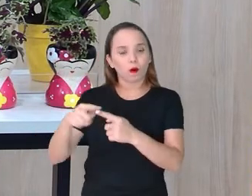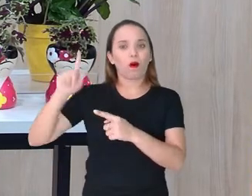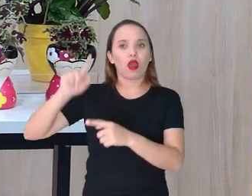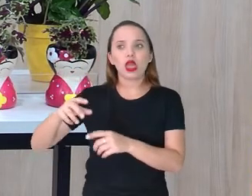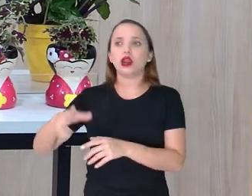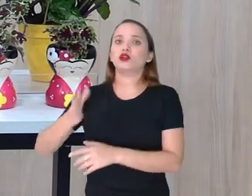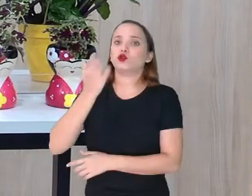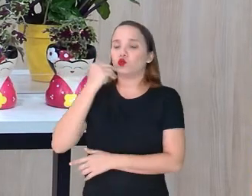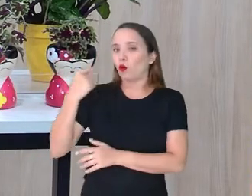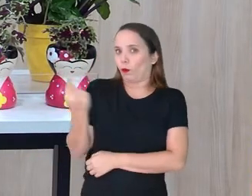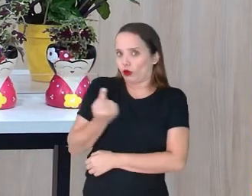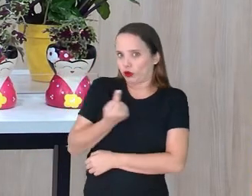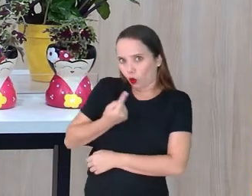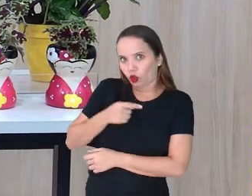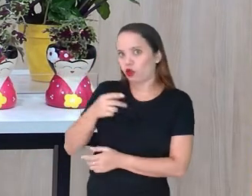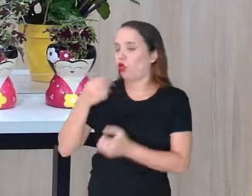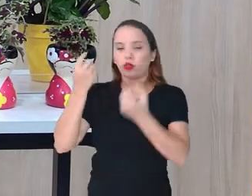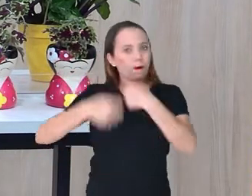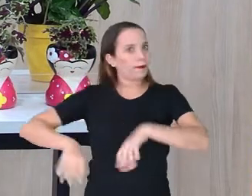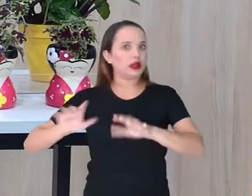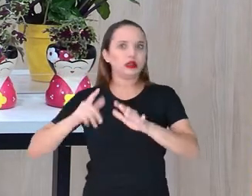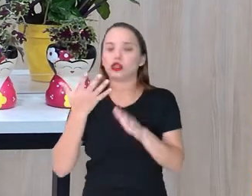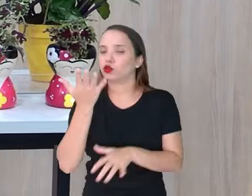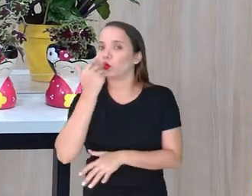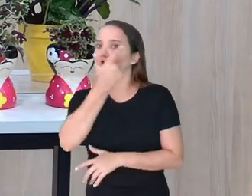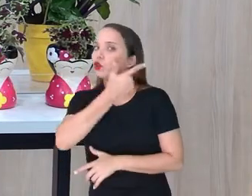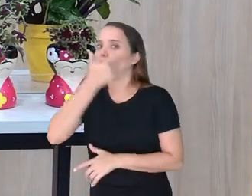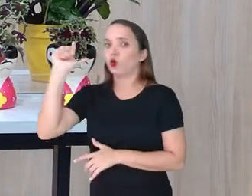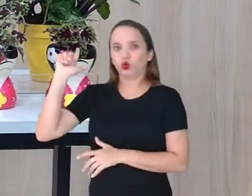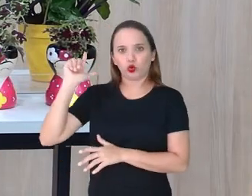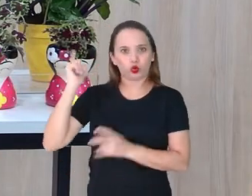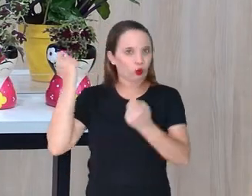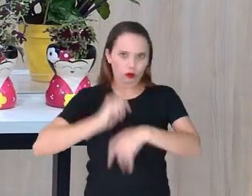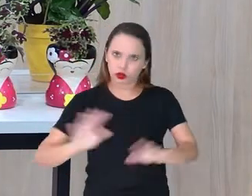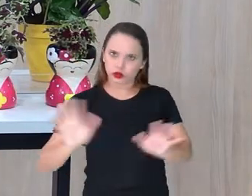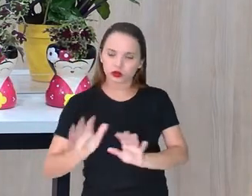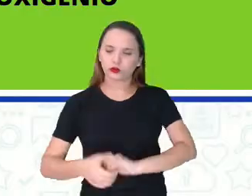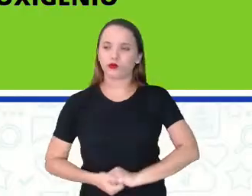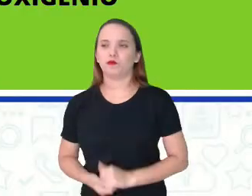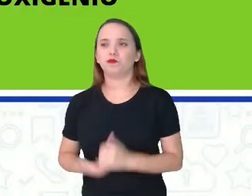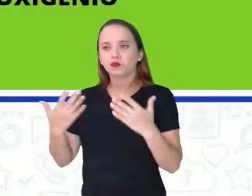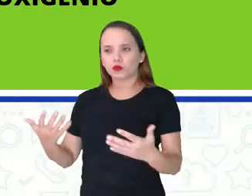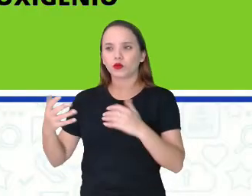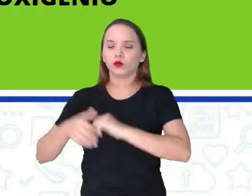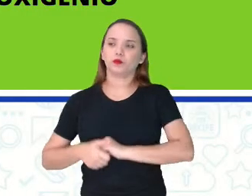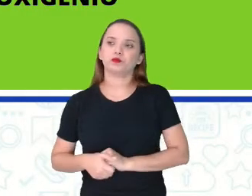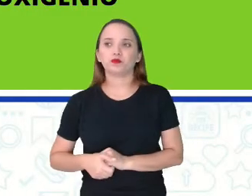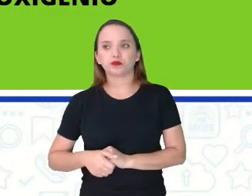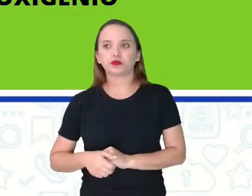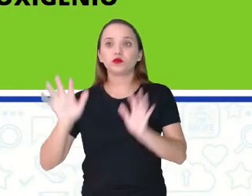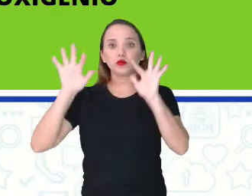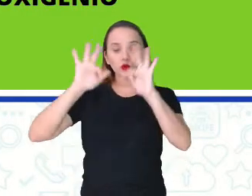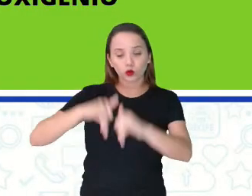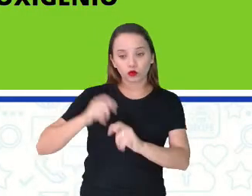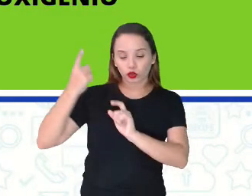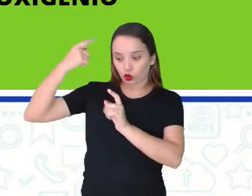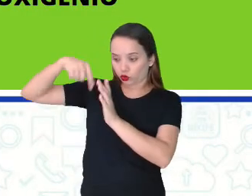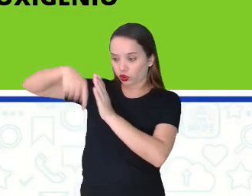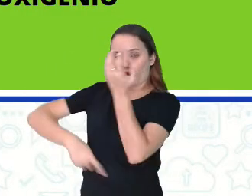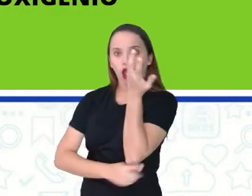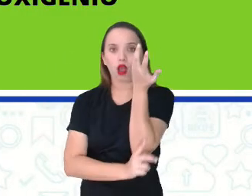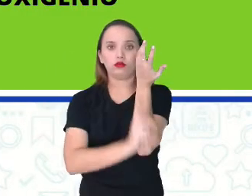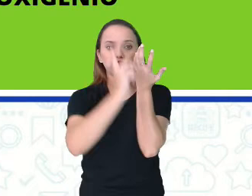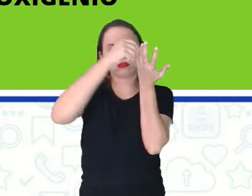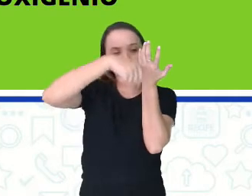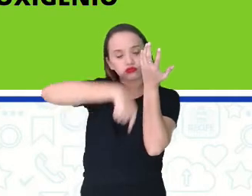cadeia alimentar. Então, ao final desse processo, o oxigênio é liberado ao ambiente. Então, é basicamente isso que eu